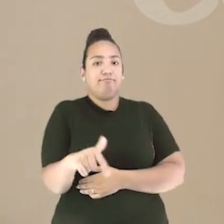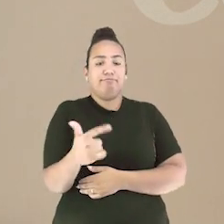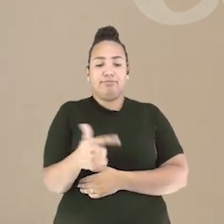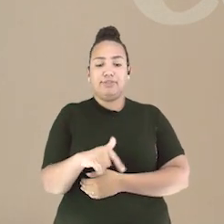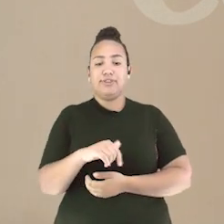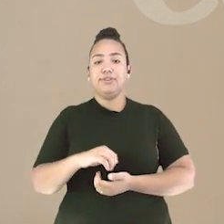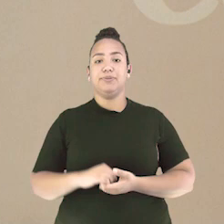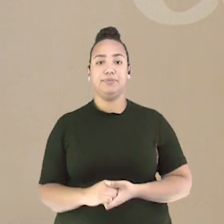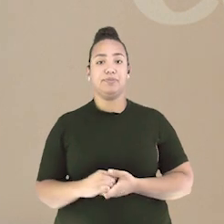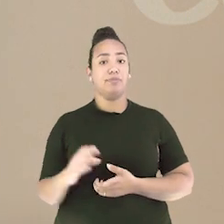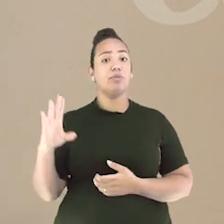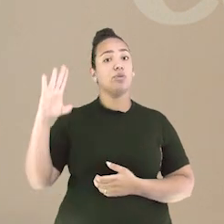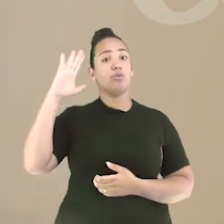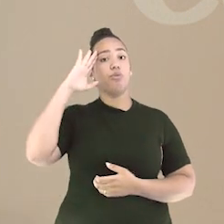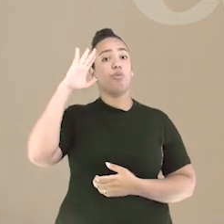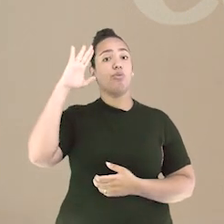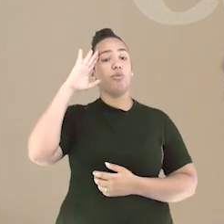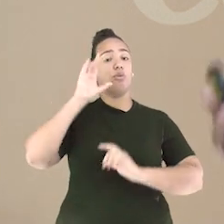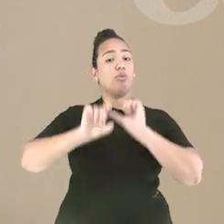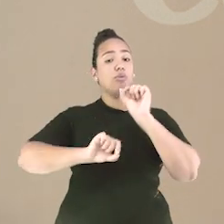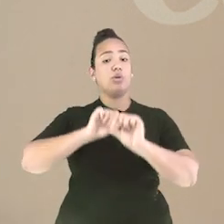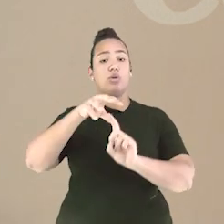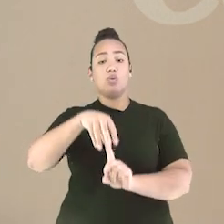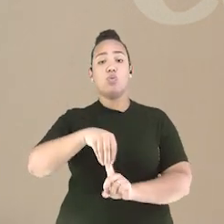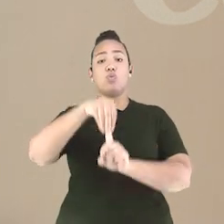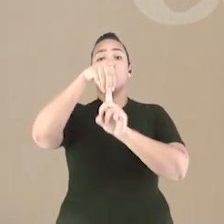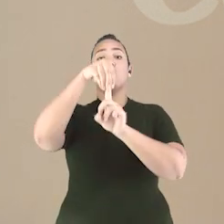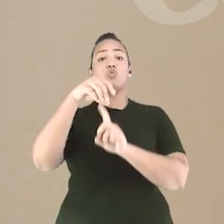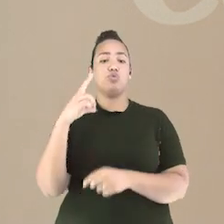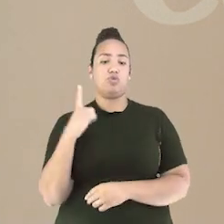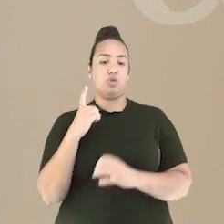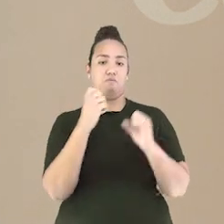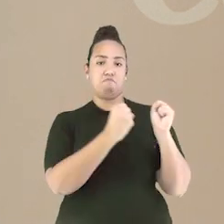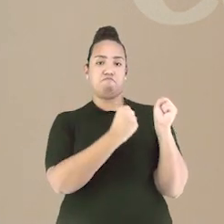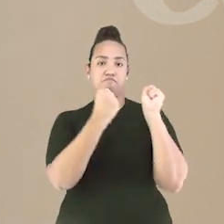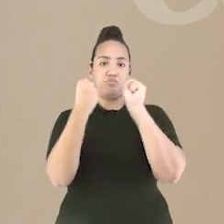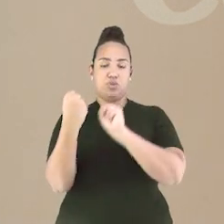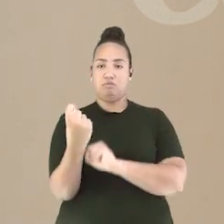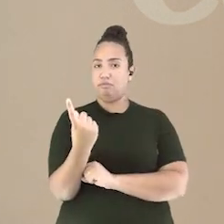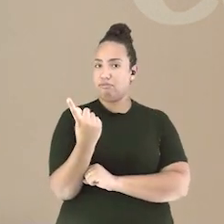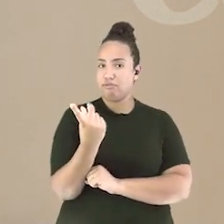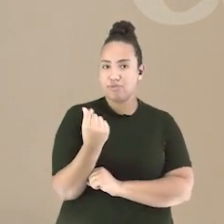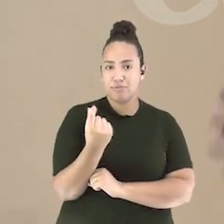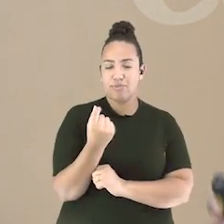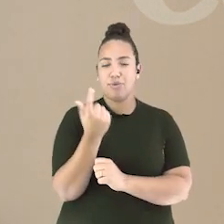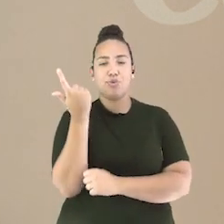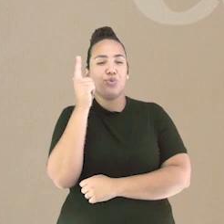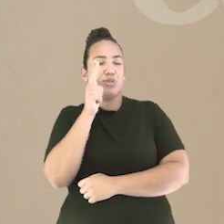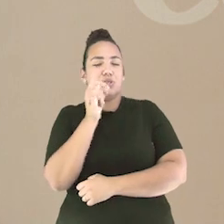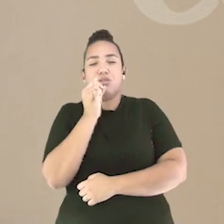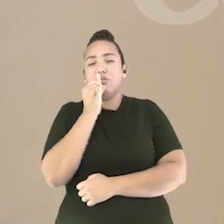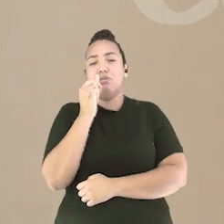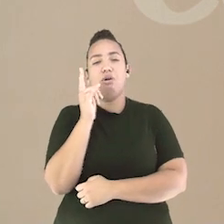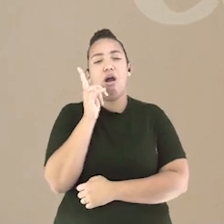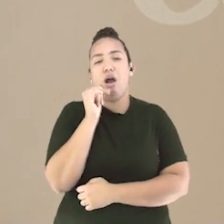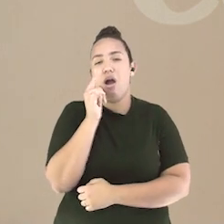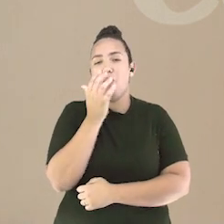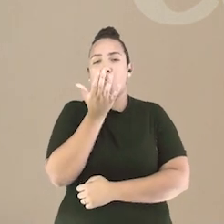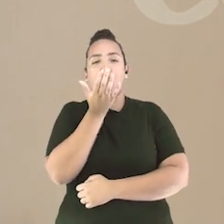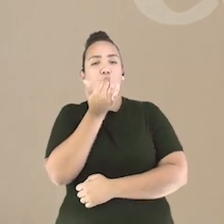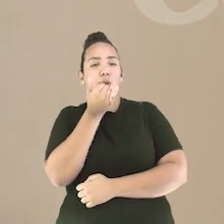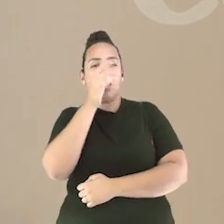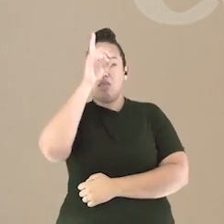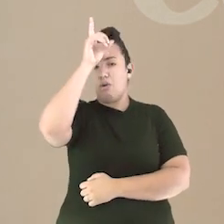O coronel entra nessa história sendo o único na região que tinha poder e dinheiro para conseguir as coisas básicas, como